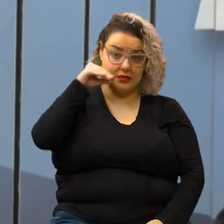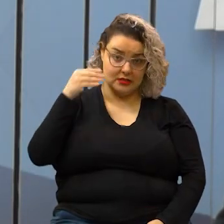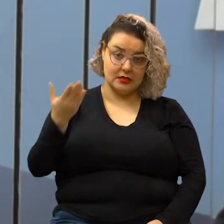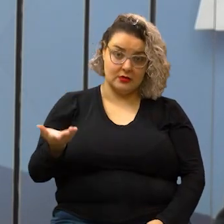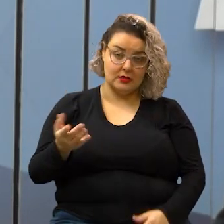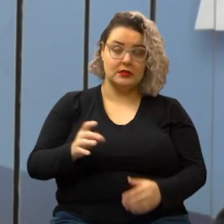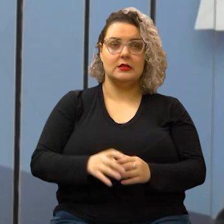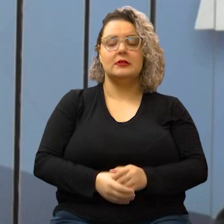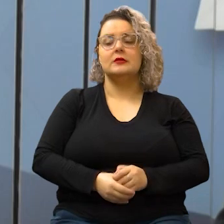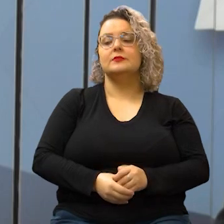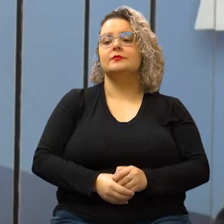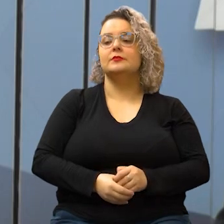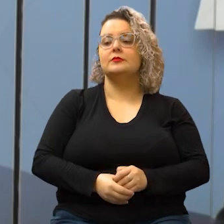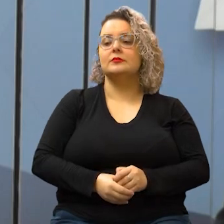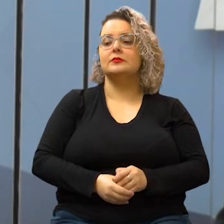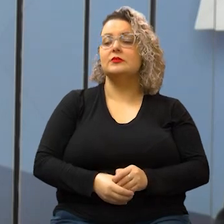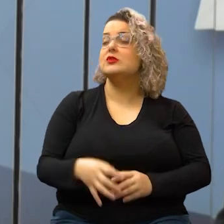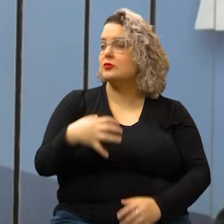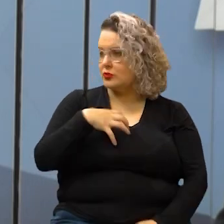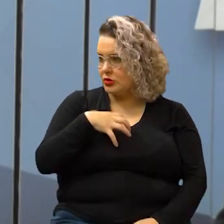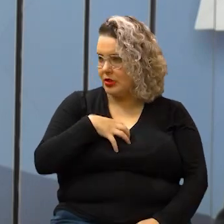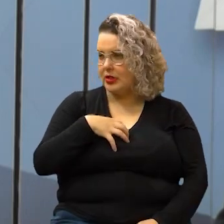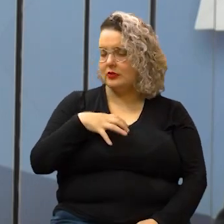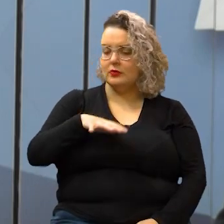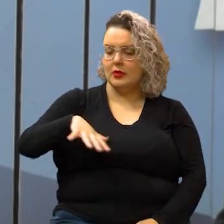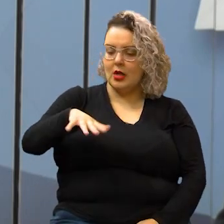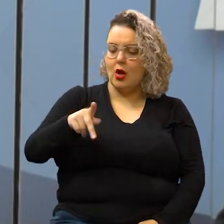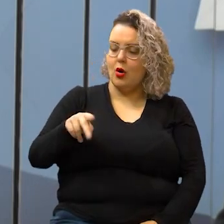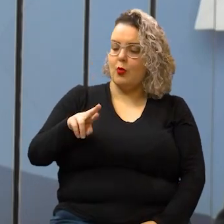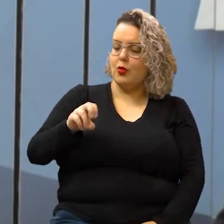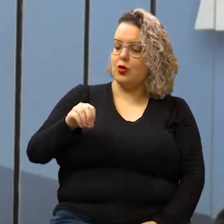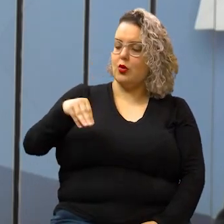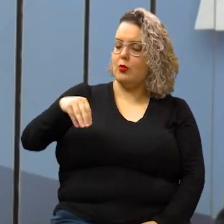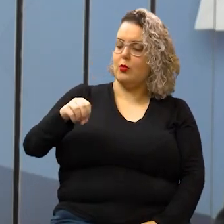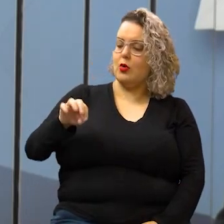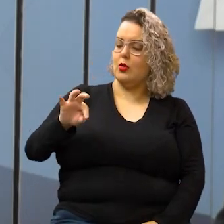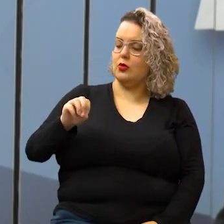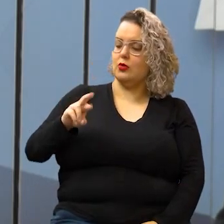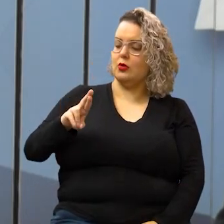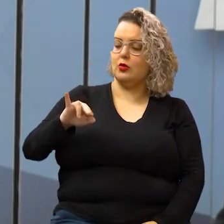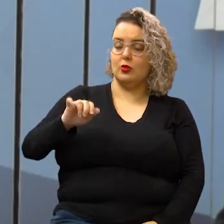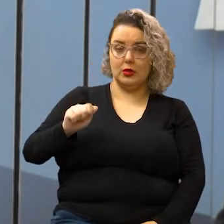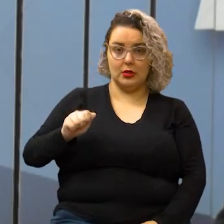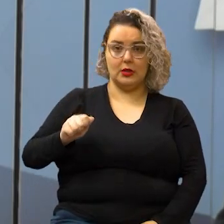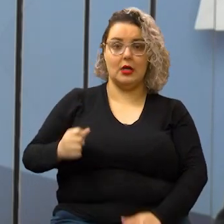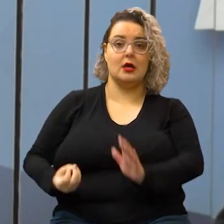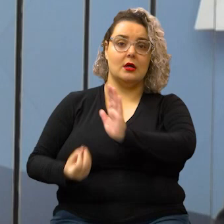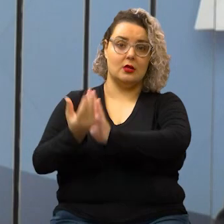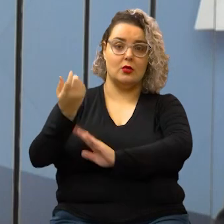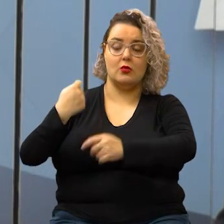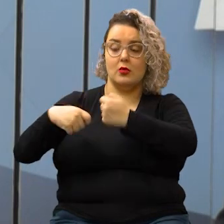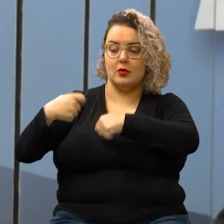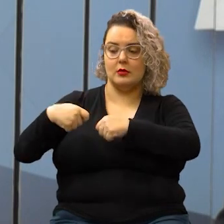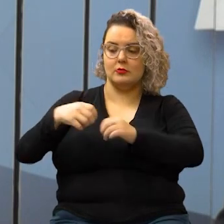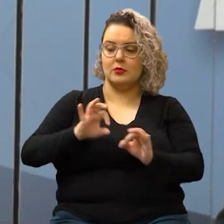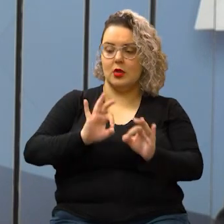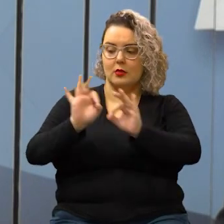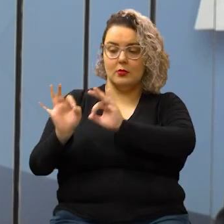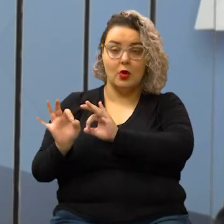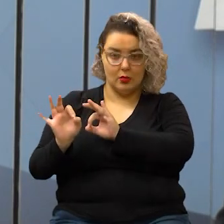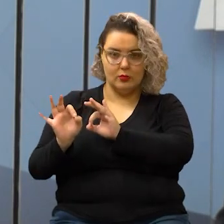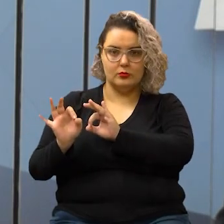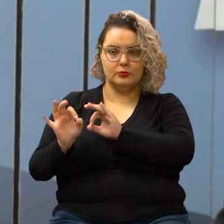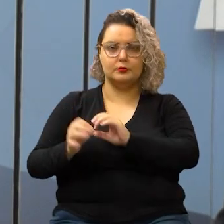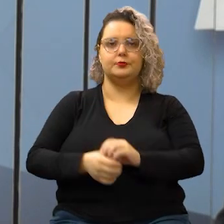adolescentes. De modo que a Promotoria de Justiça instaurou um procedimento administrativo de acompanhamento, no curso